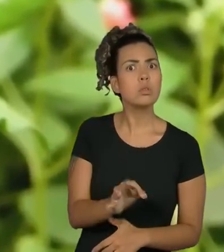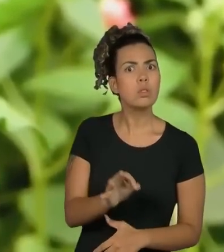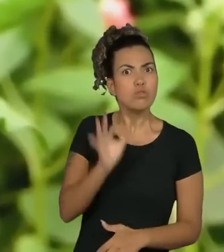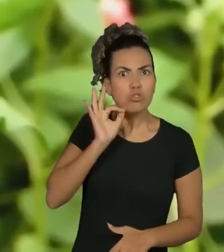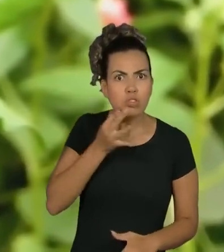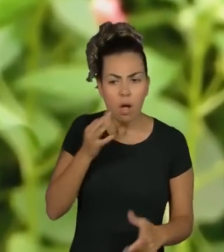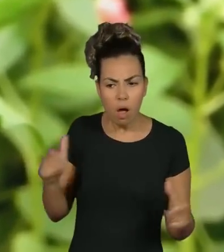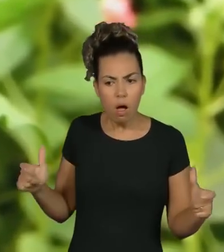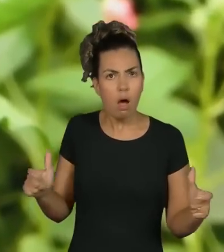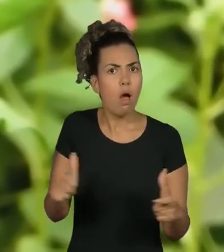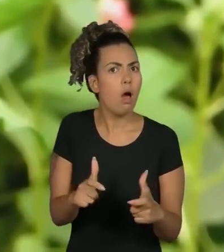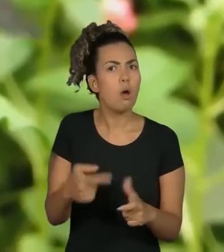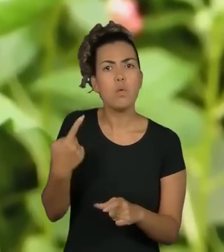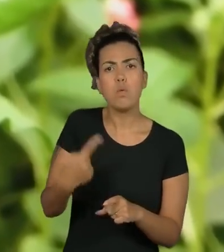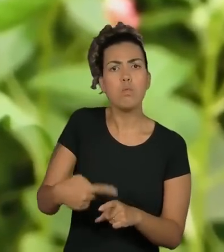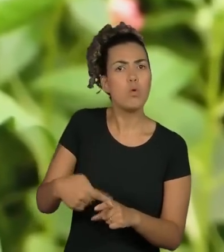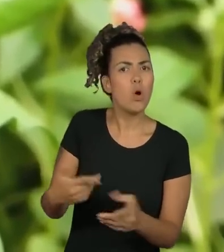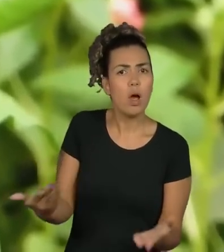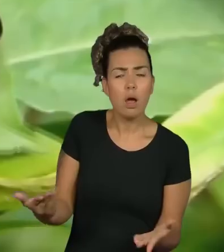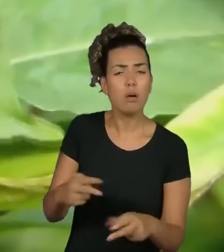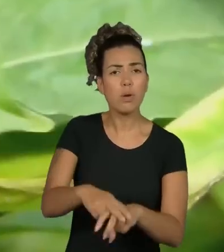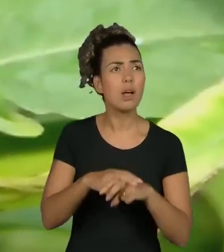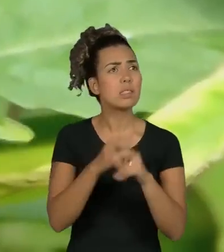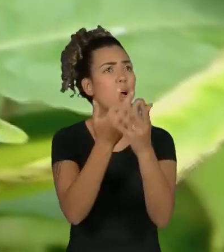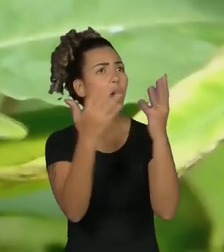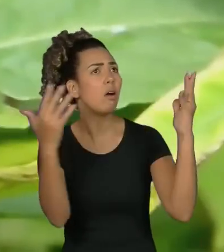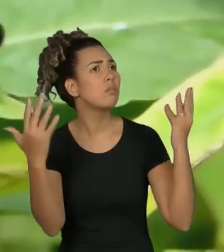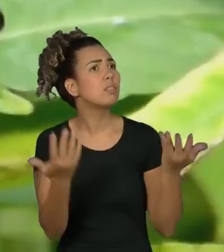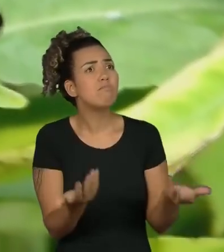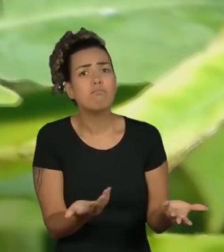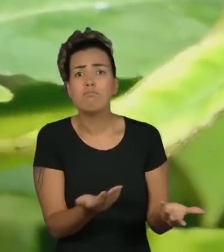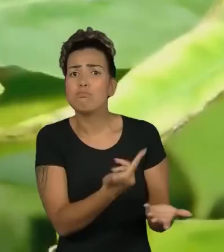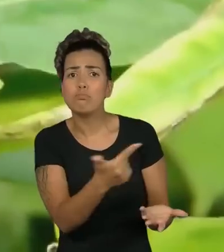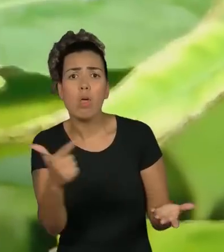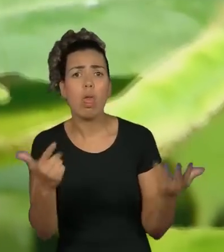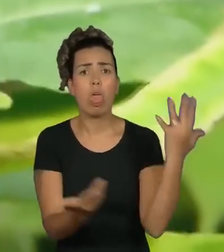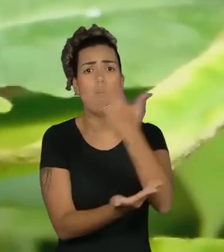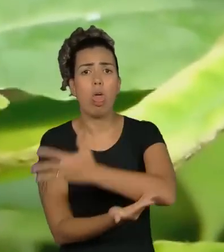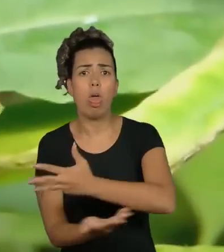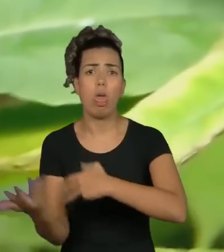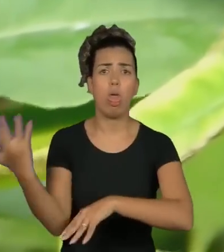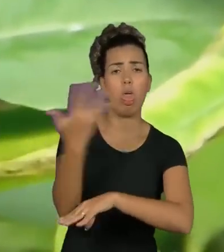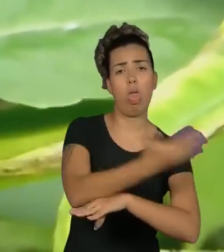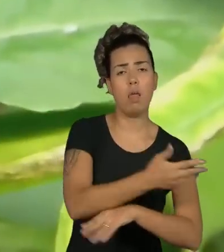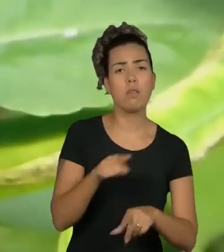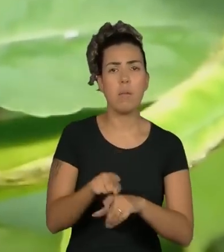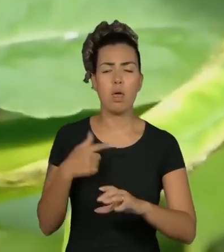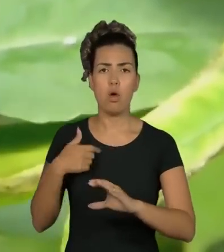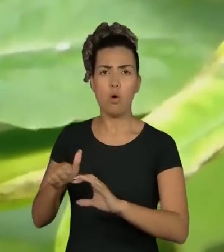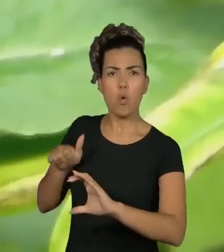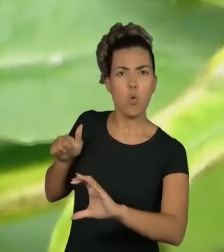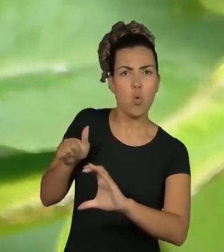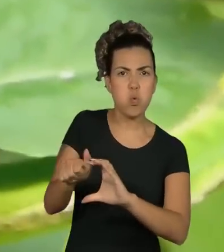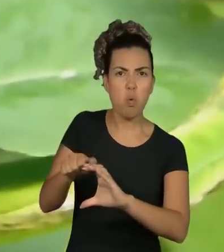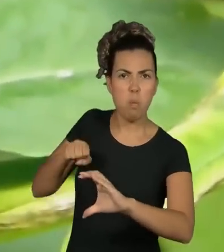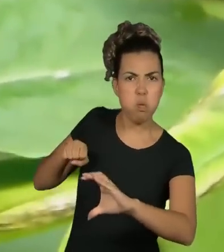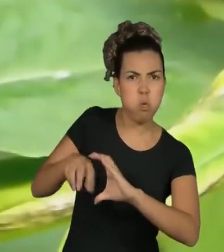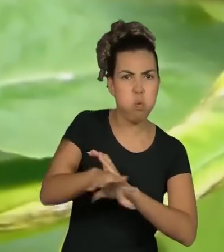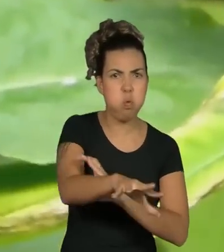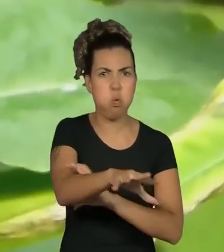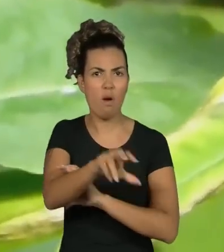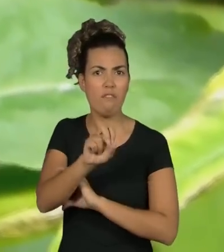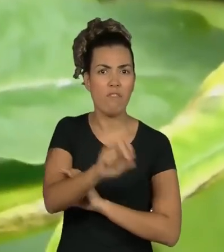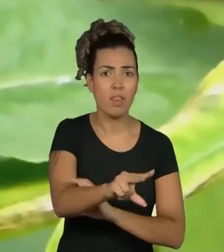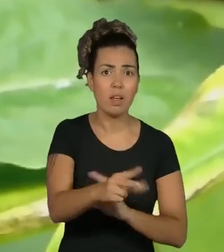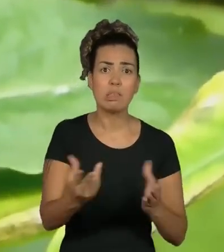de ambiente natural, desmatamentos, uso sem controle de agrotóxicos nas plantações e aumento das temperaturas